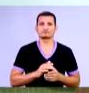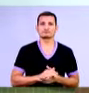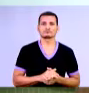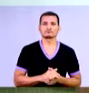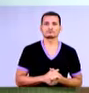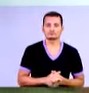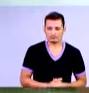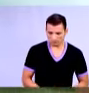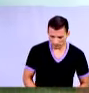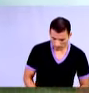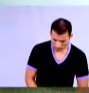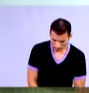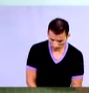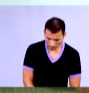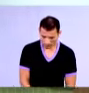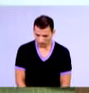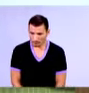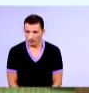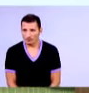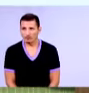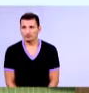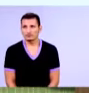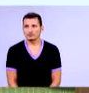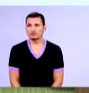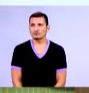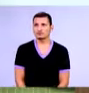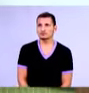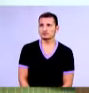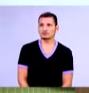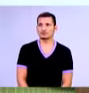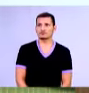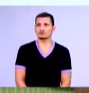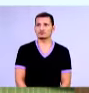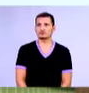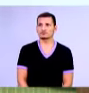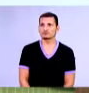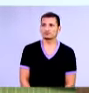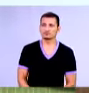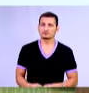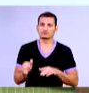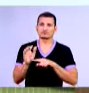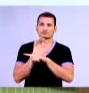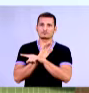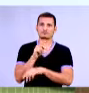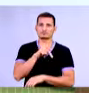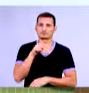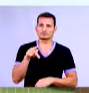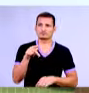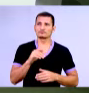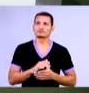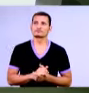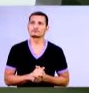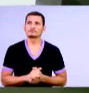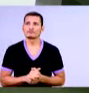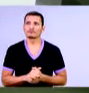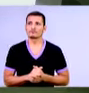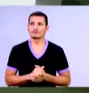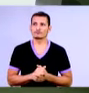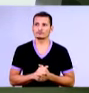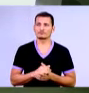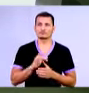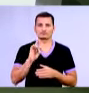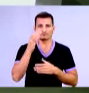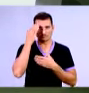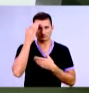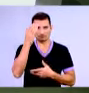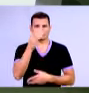retornar o site para fazer o download desse livro, tá? Professor, mais alguma informação? Não, só agradecer aos